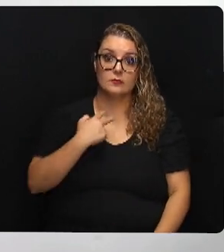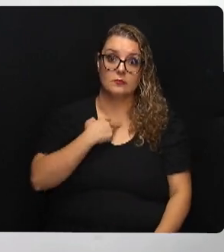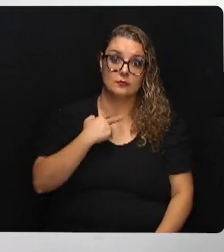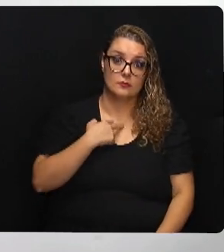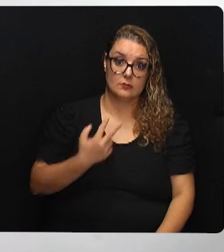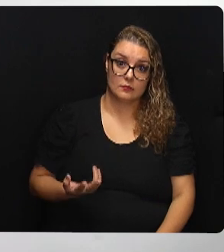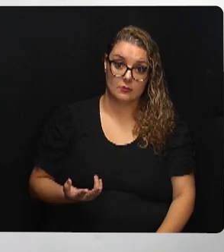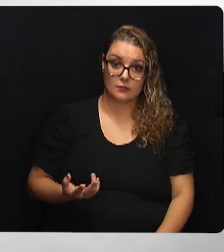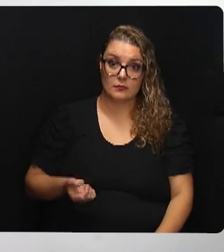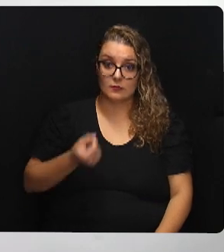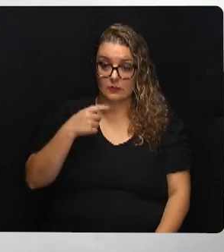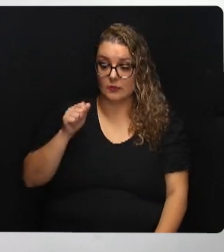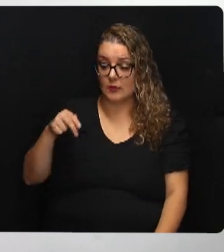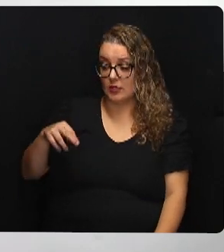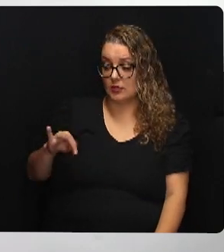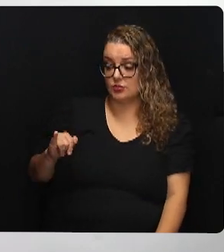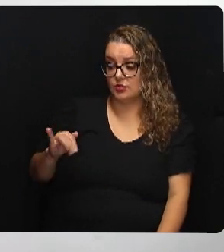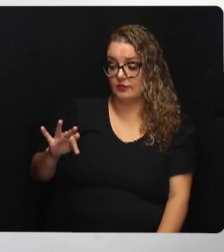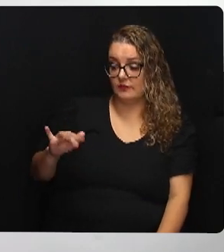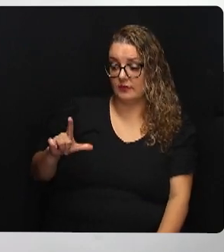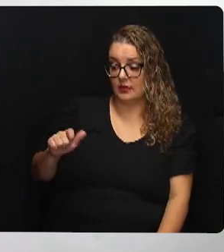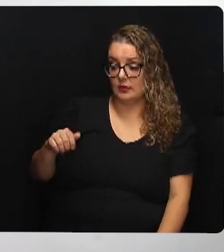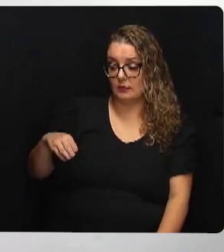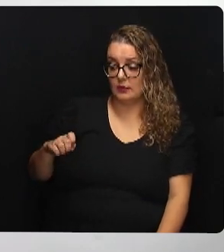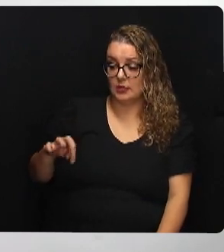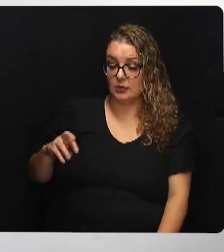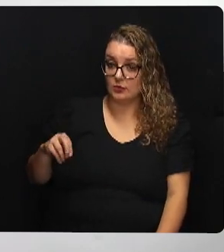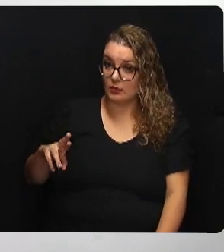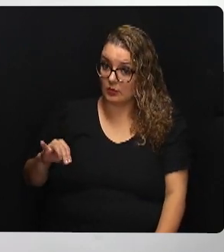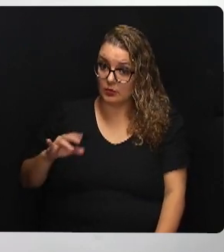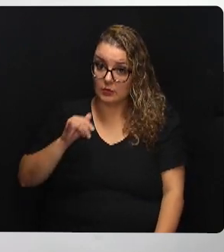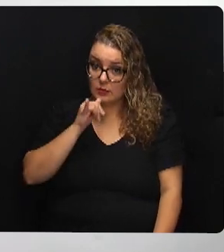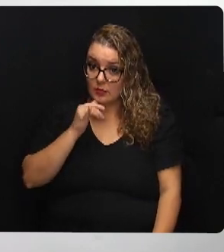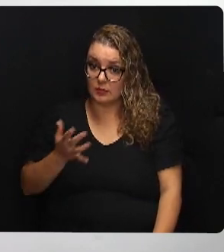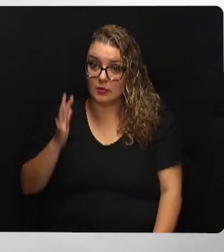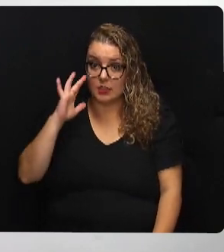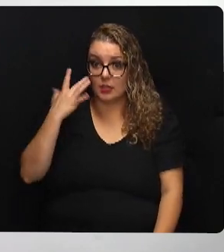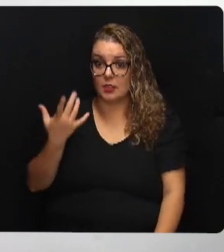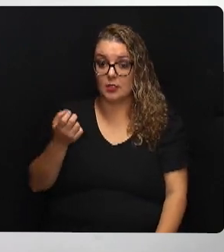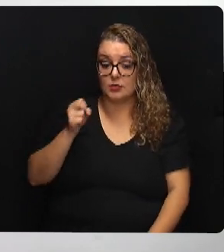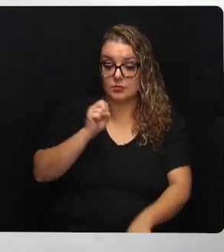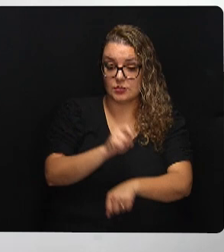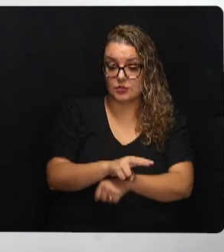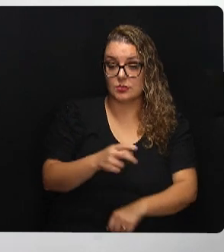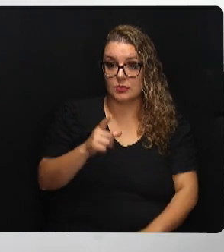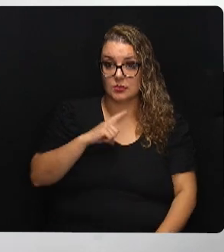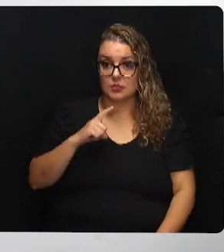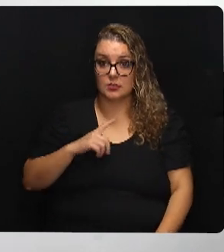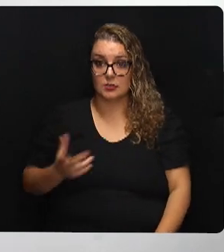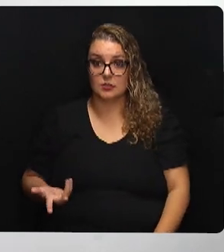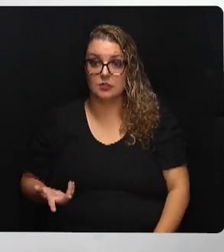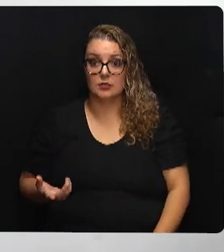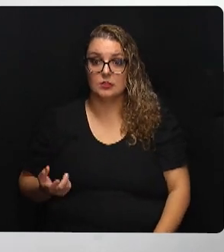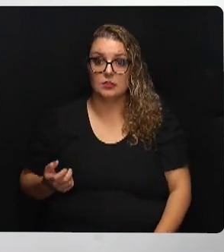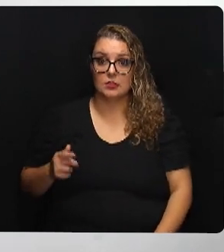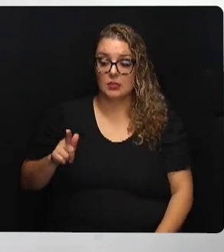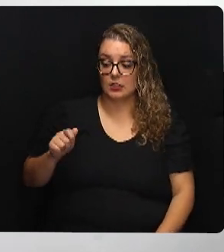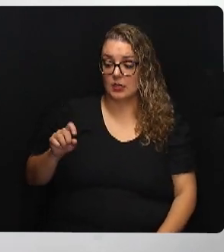sabe que não se pode usar anti-inflamatórios. Então, uma pessoa que, às vezes, acha que está com uma